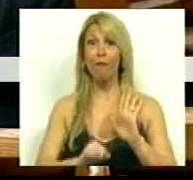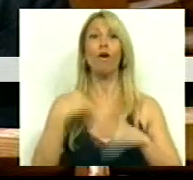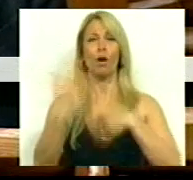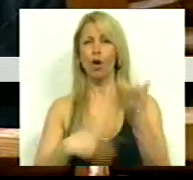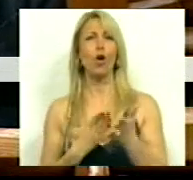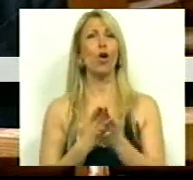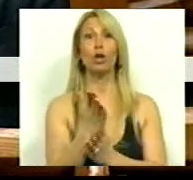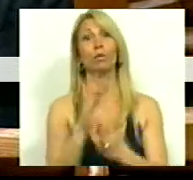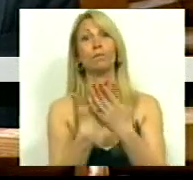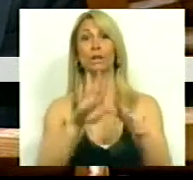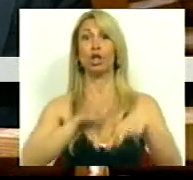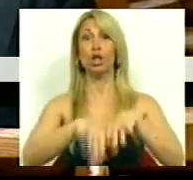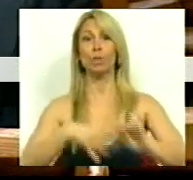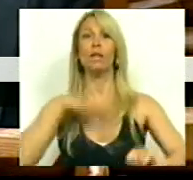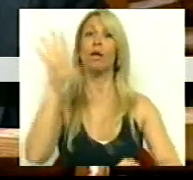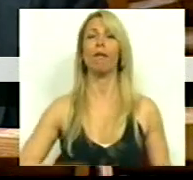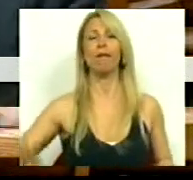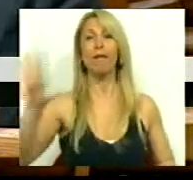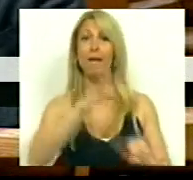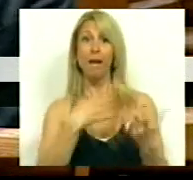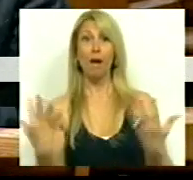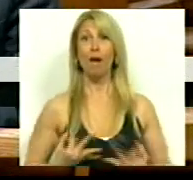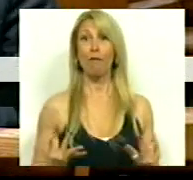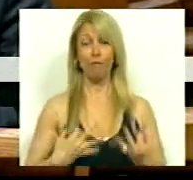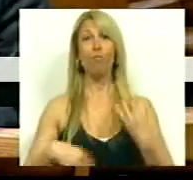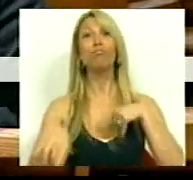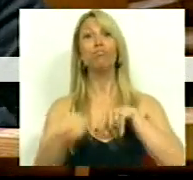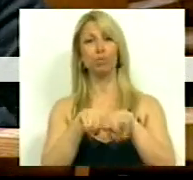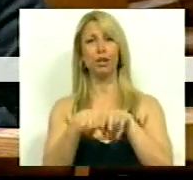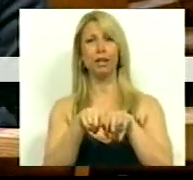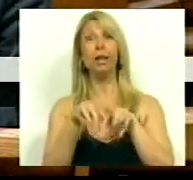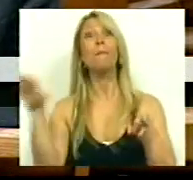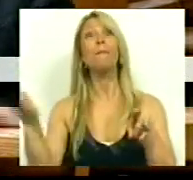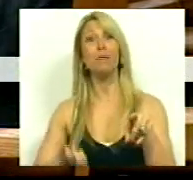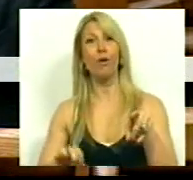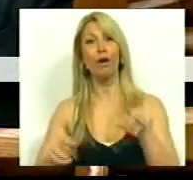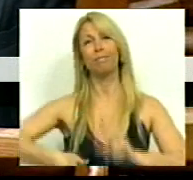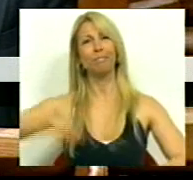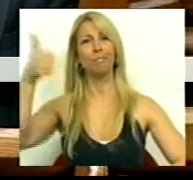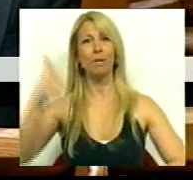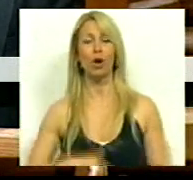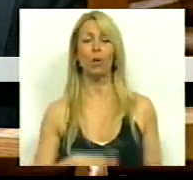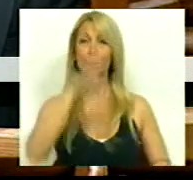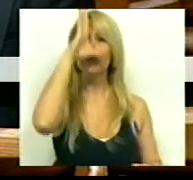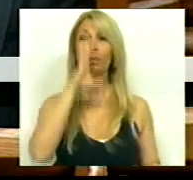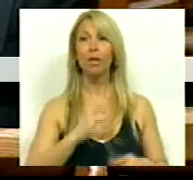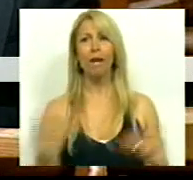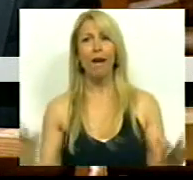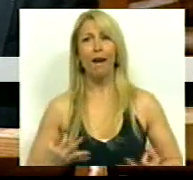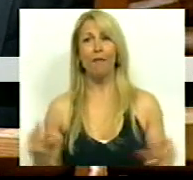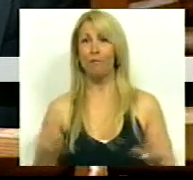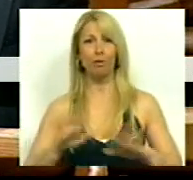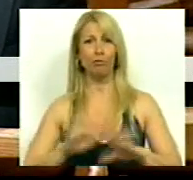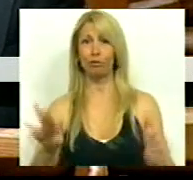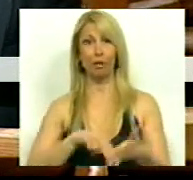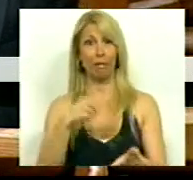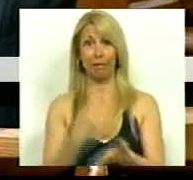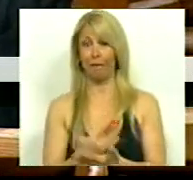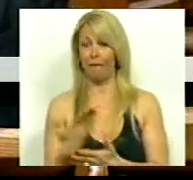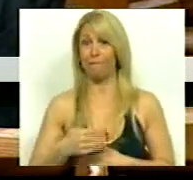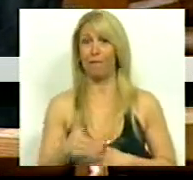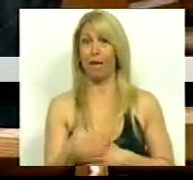destruição nacional. É, de facto, a política do quanto pior, melhor. O governo já está, de facto, a cair. Está